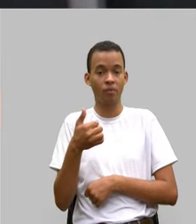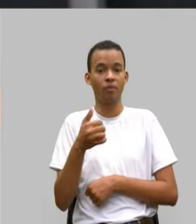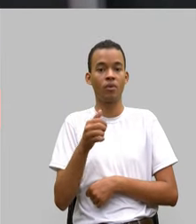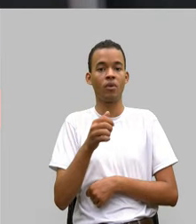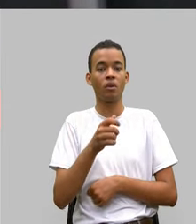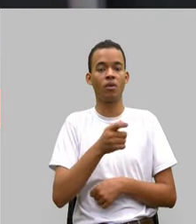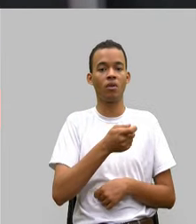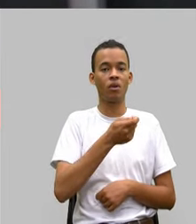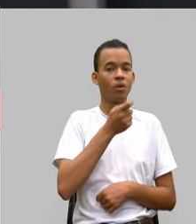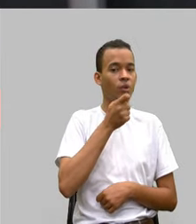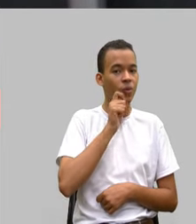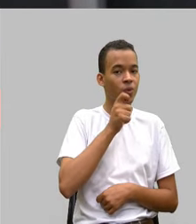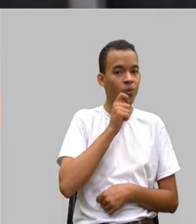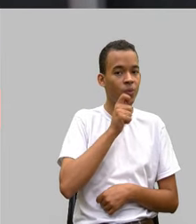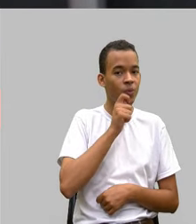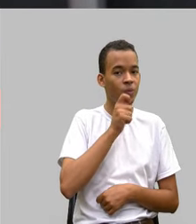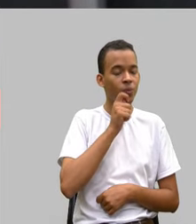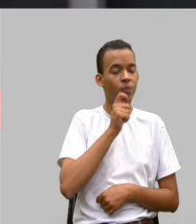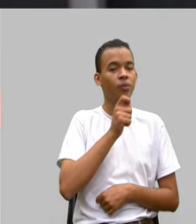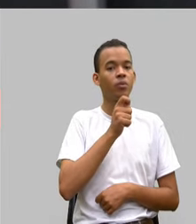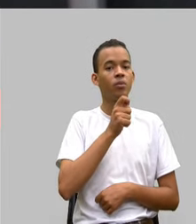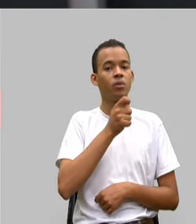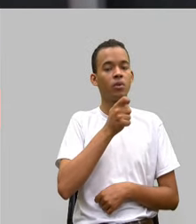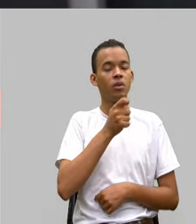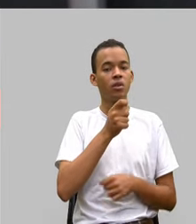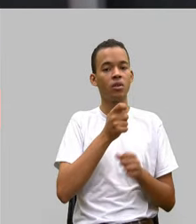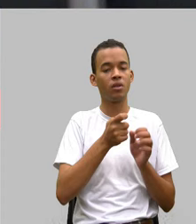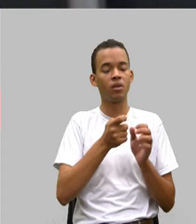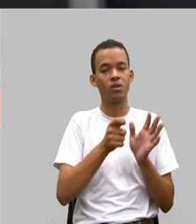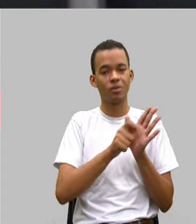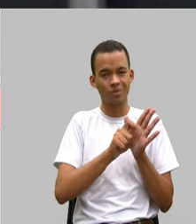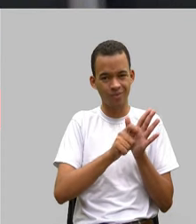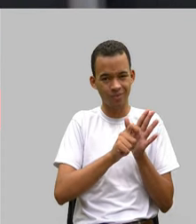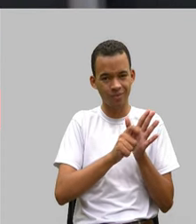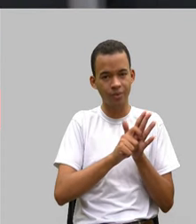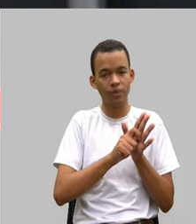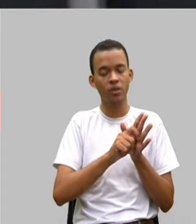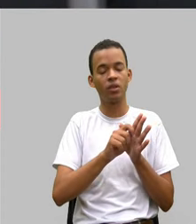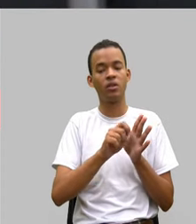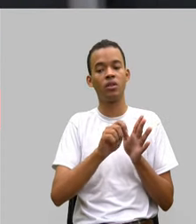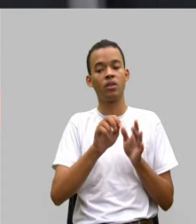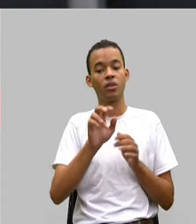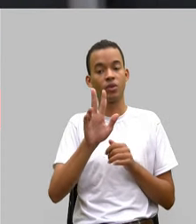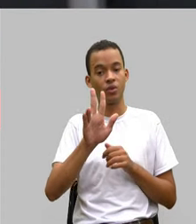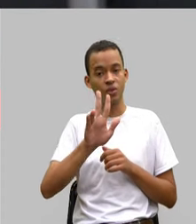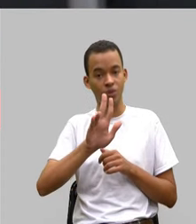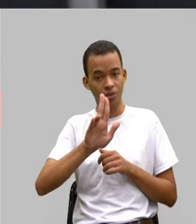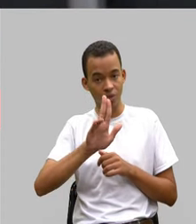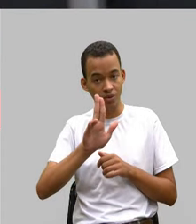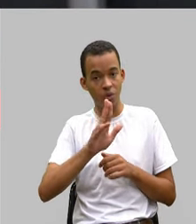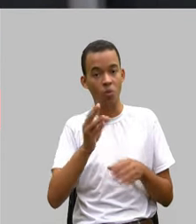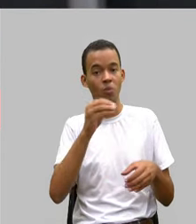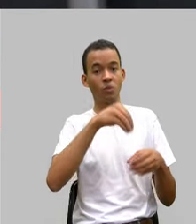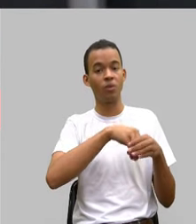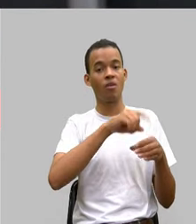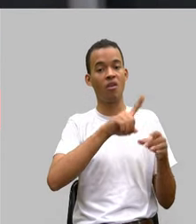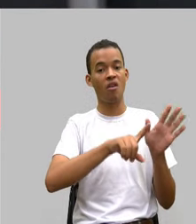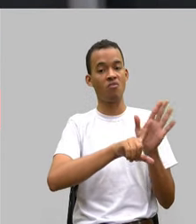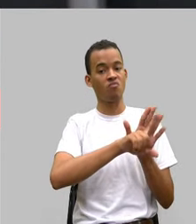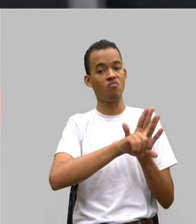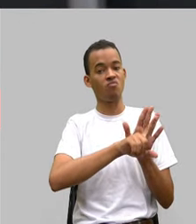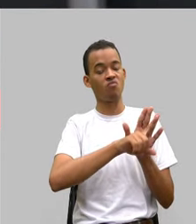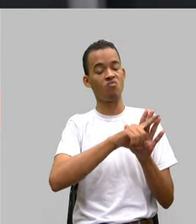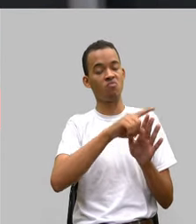rol das drogas ilícitas mas ela tem um poder farmacológico né como o ópio a morfina Mas ela é